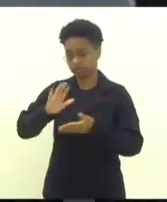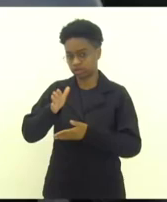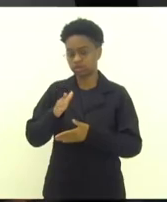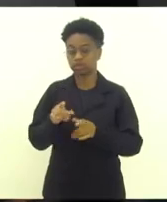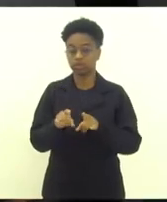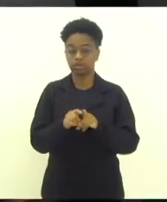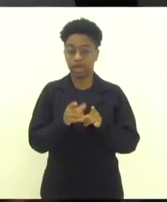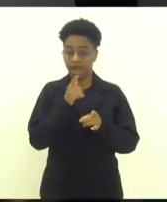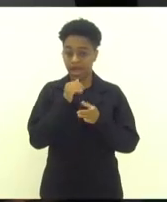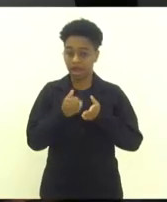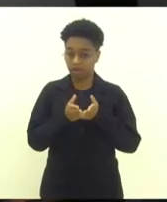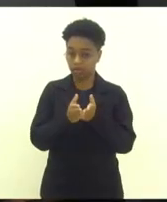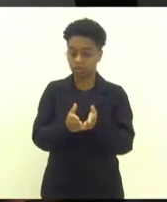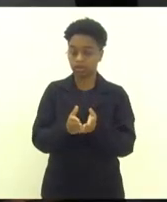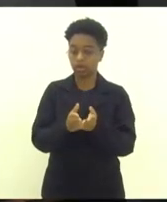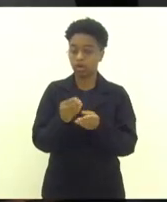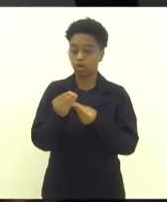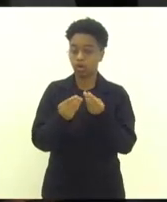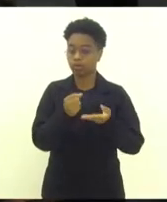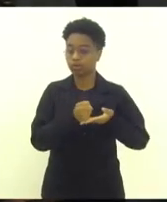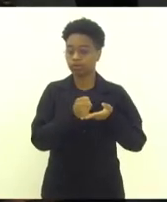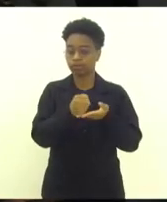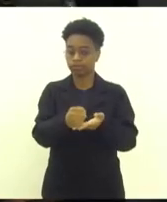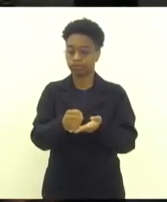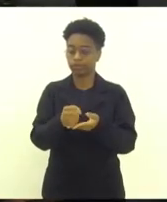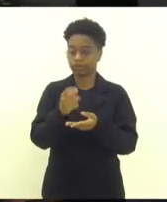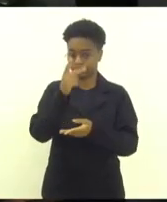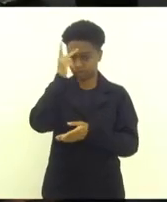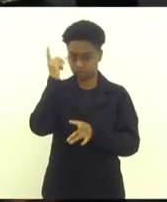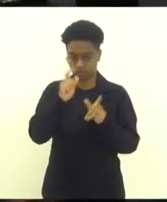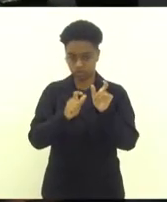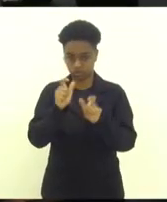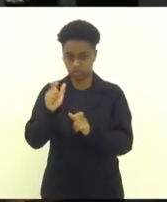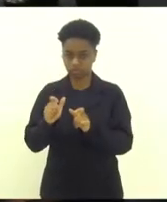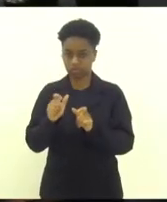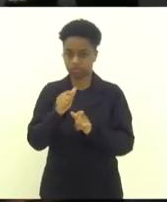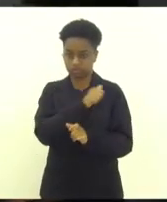de passageiros no estado do Rio de Janeiro